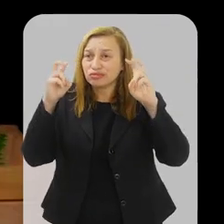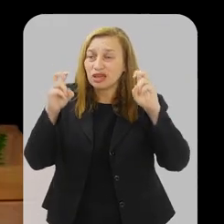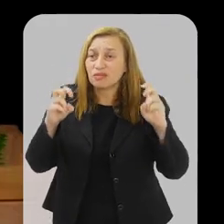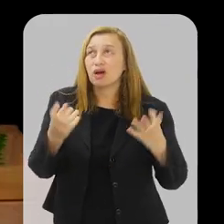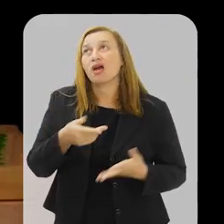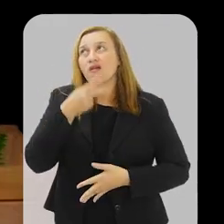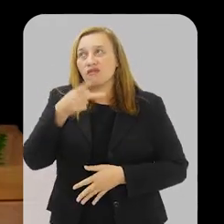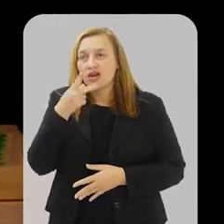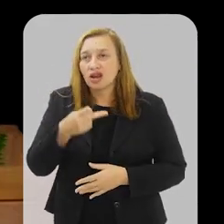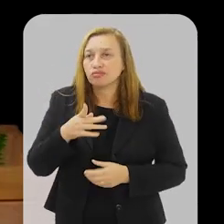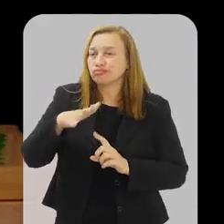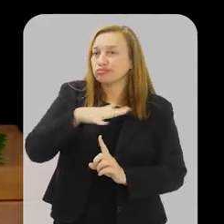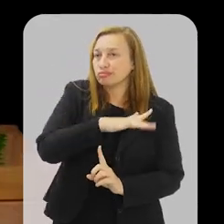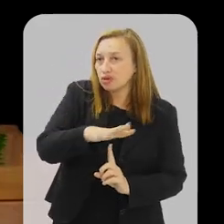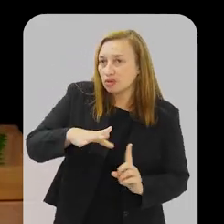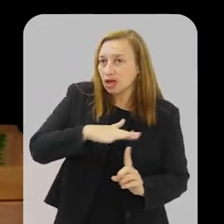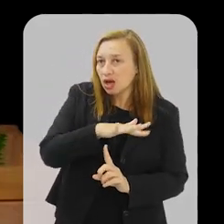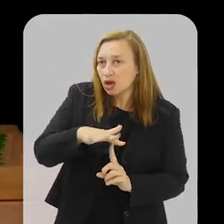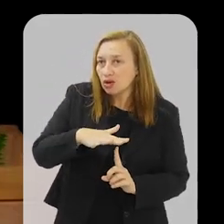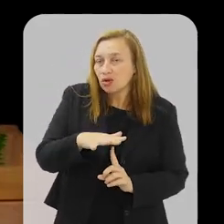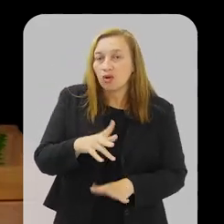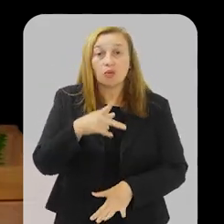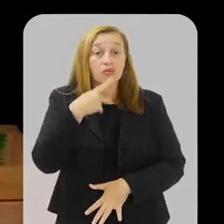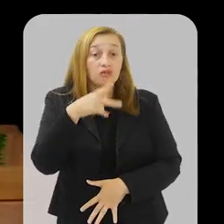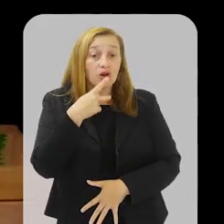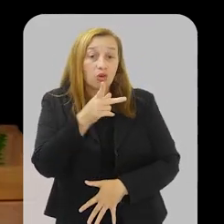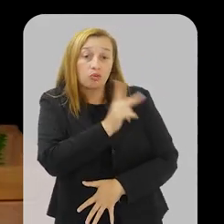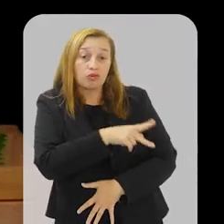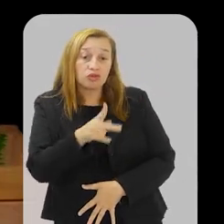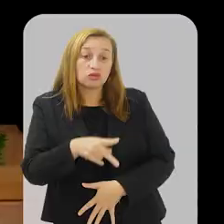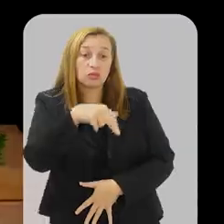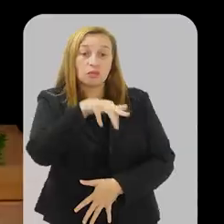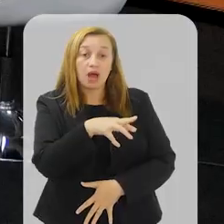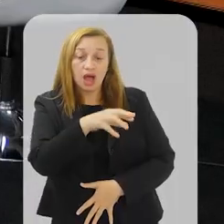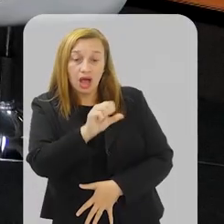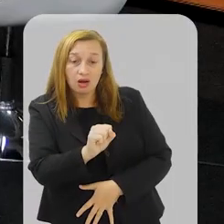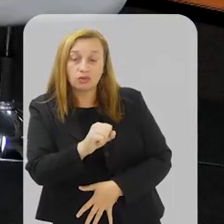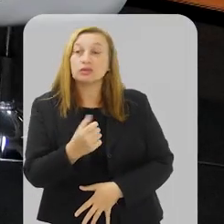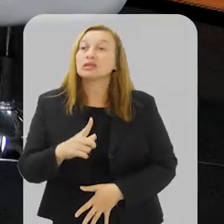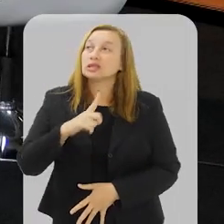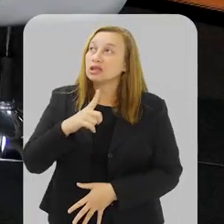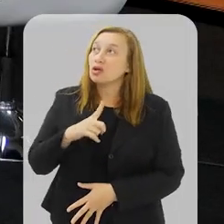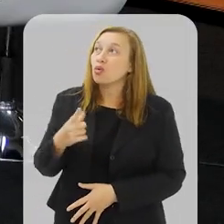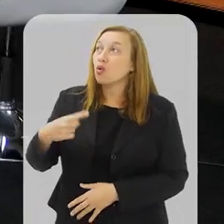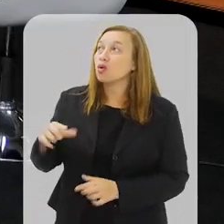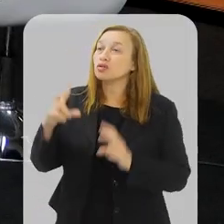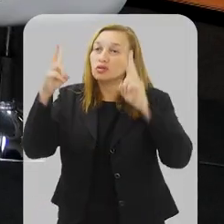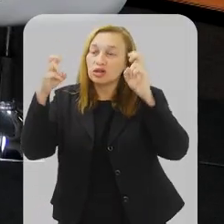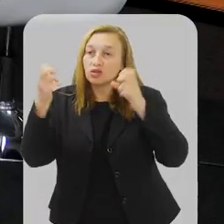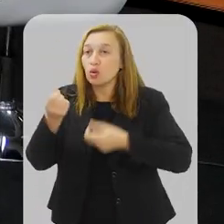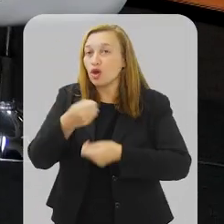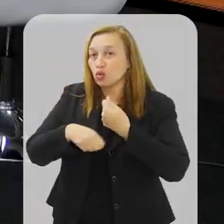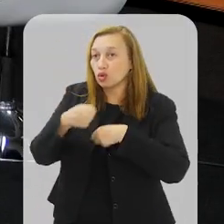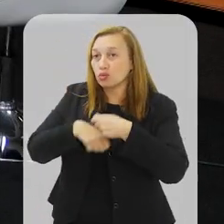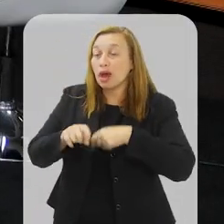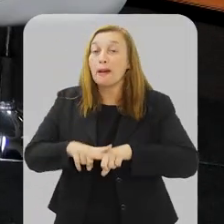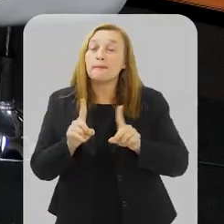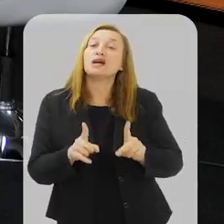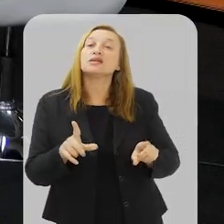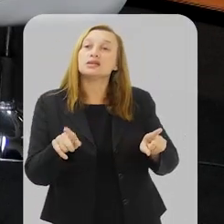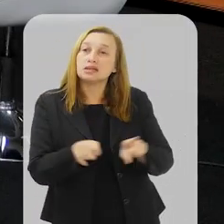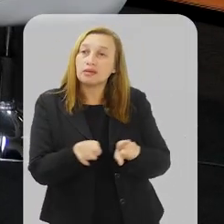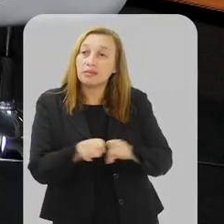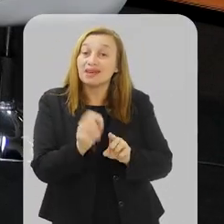vários feitos nós falamos aqui da questão do meio ambiente como colocou o professor Marcos Ah tem a questão da questão